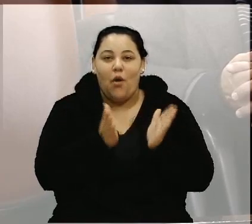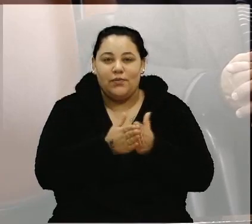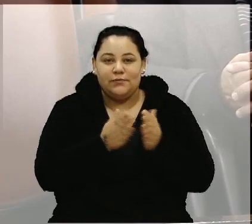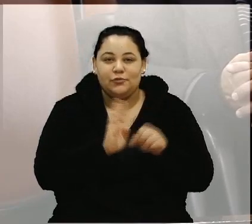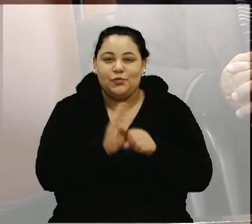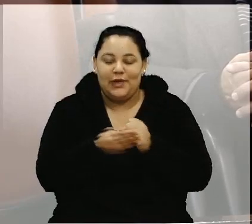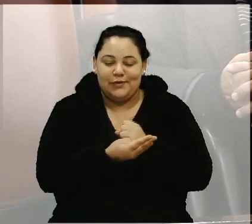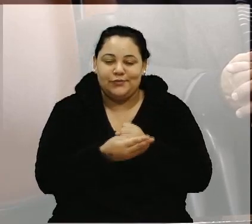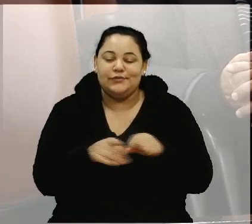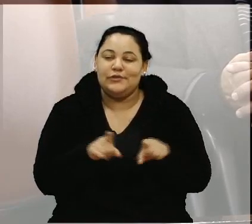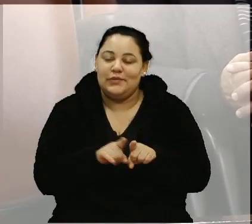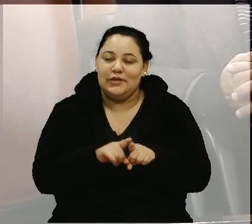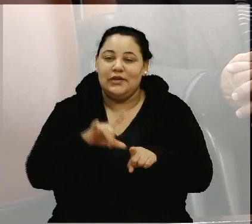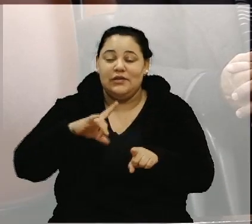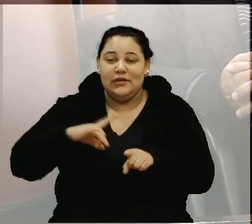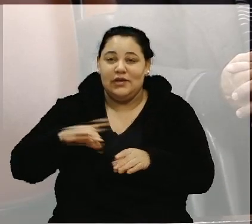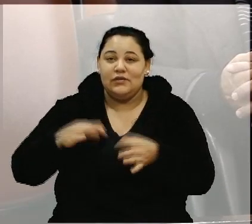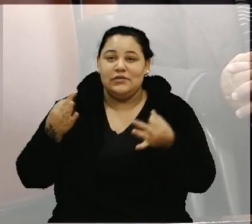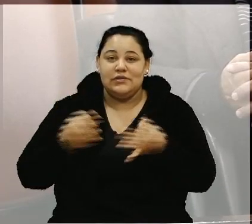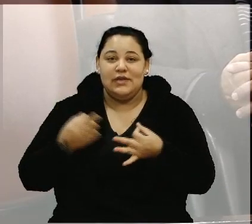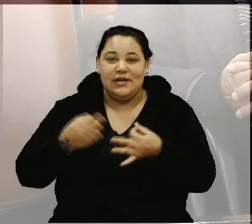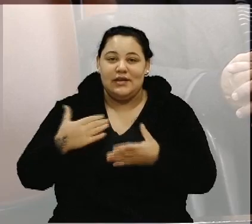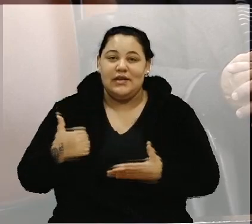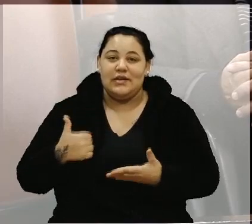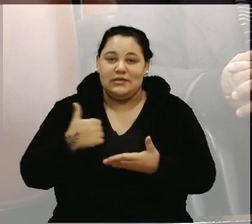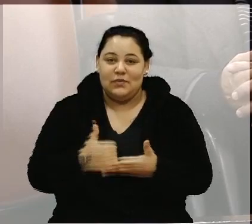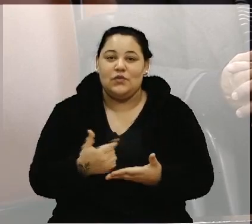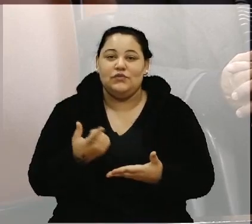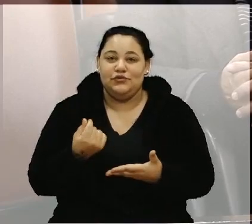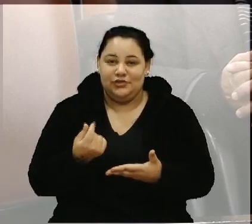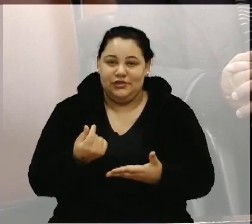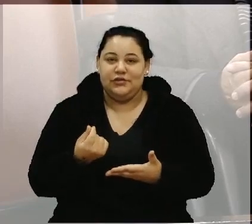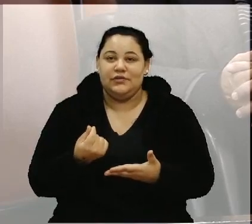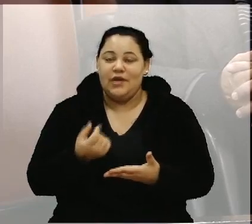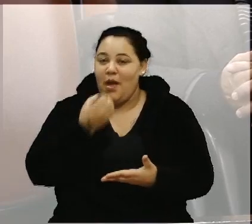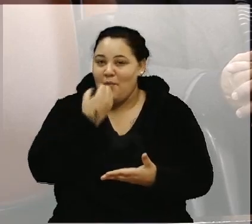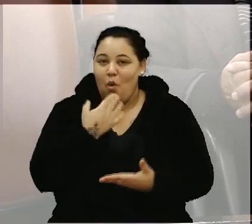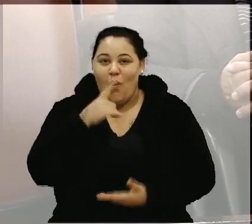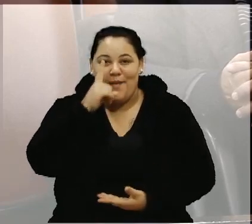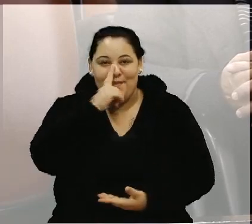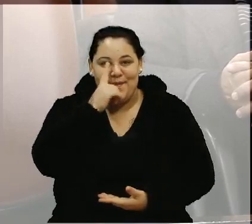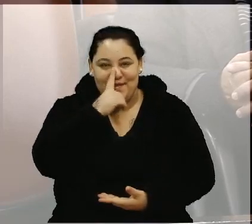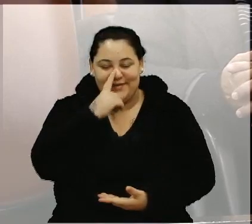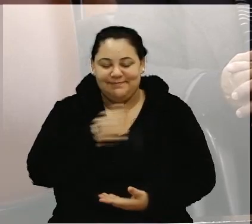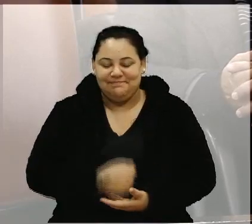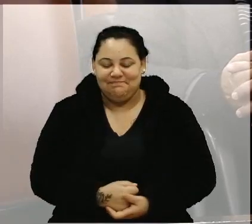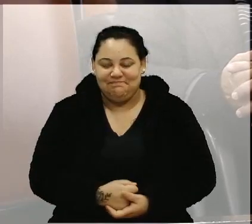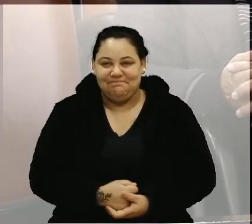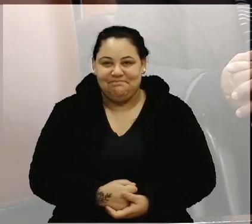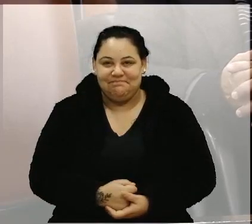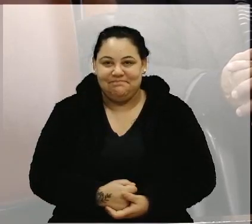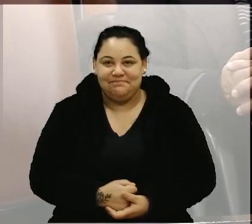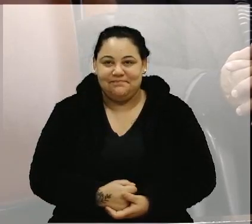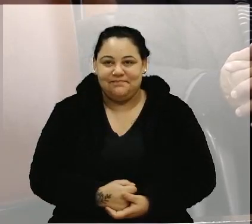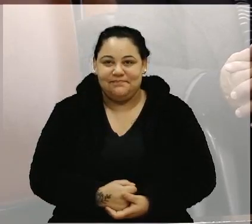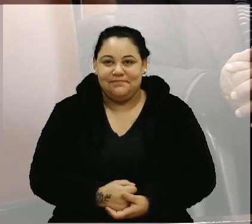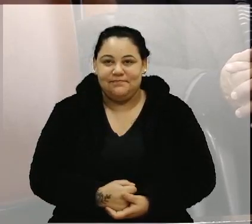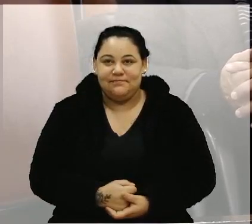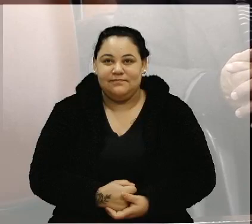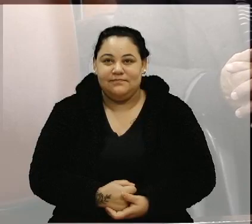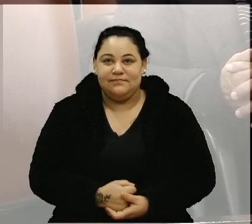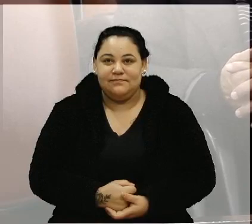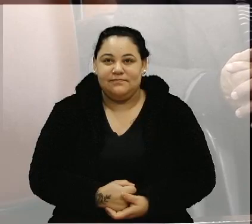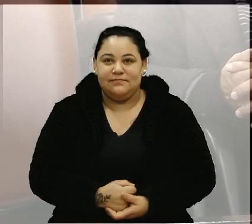tenho certeza que esse aporte vai para umas boas mãos aí, porque